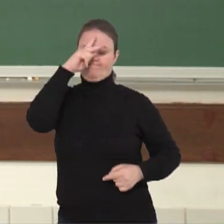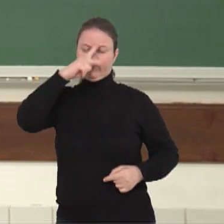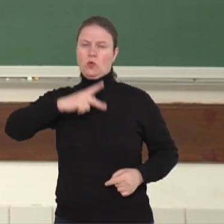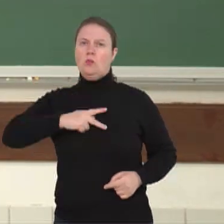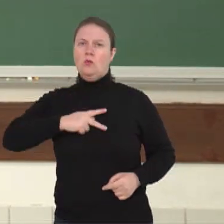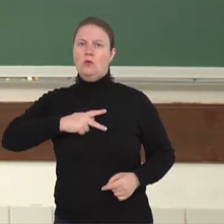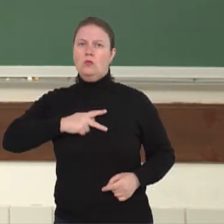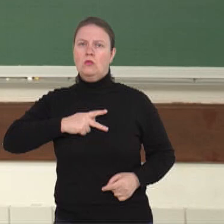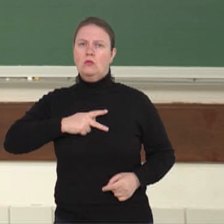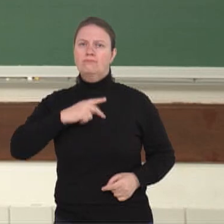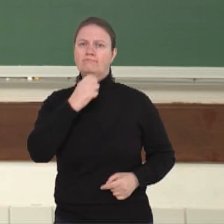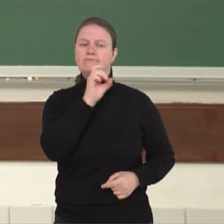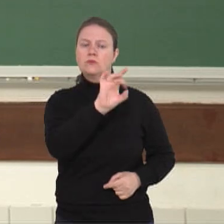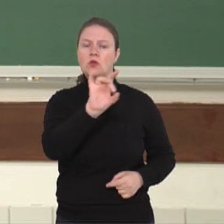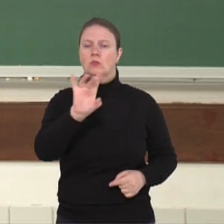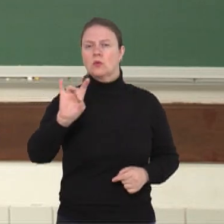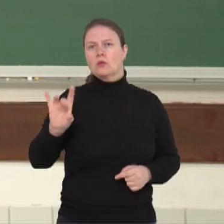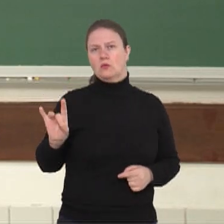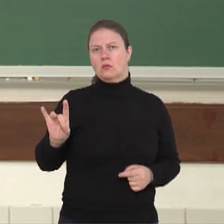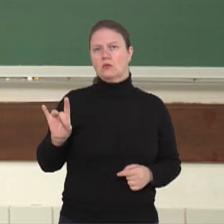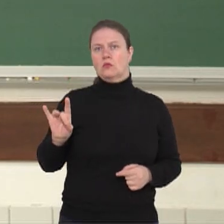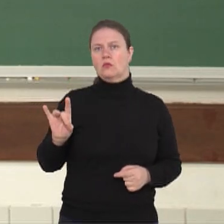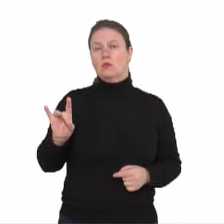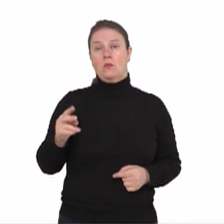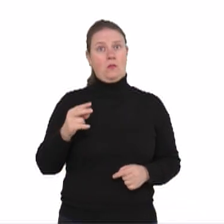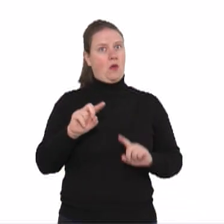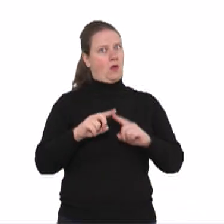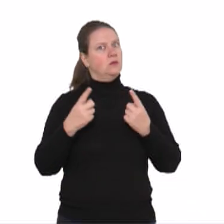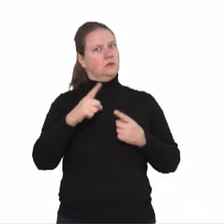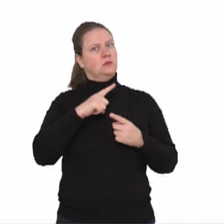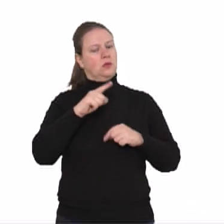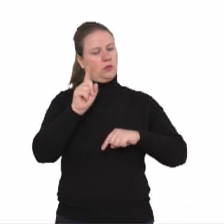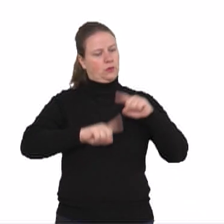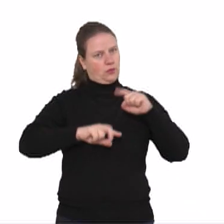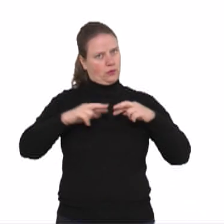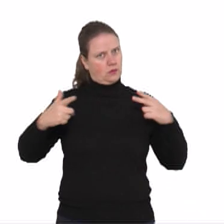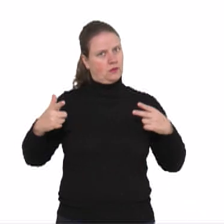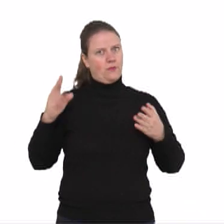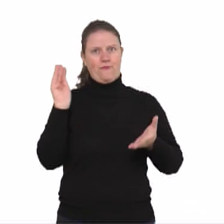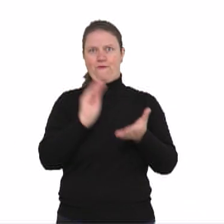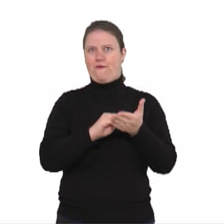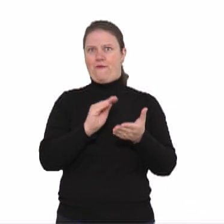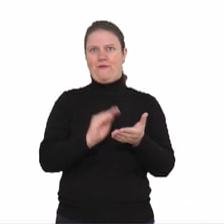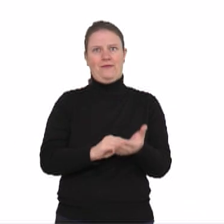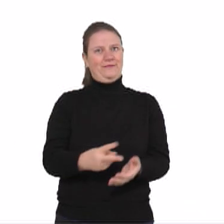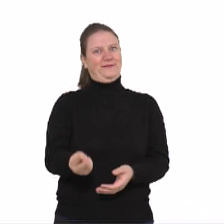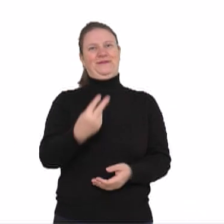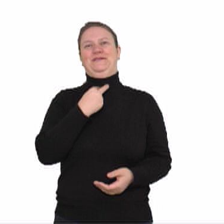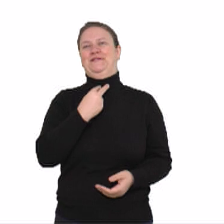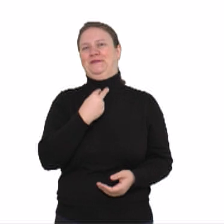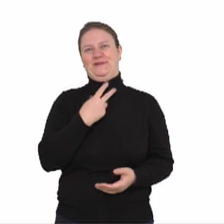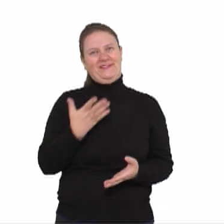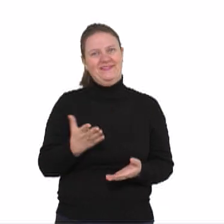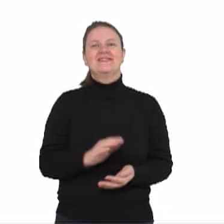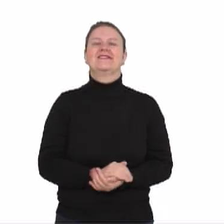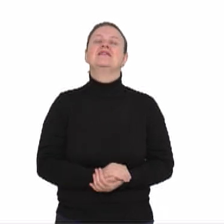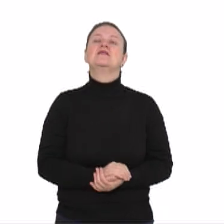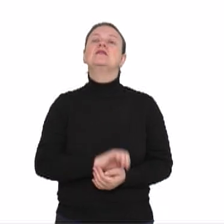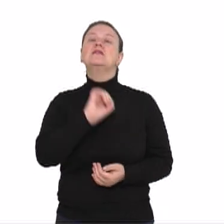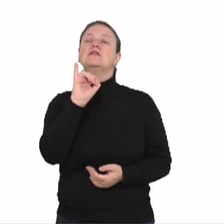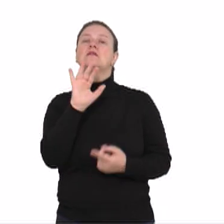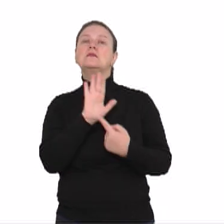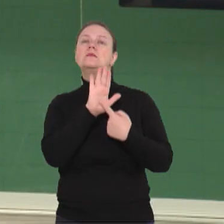seu estilo, mas tem alguns elementos que não podem faltar. Então, uma das questões é, claro, apresentar a obra. Se a resenha